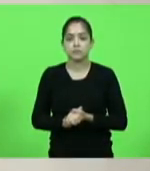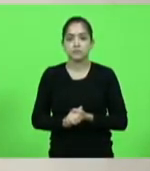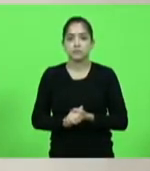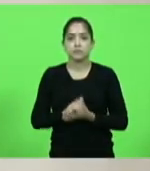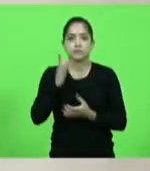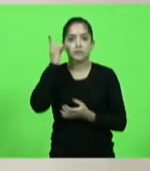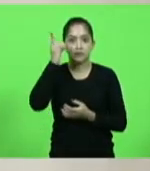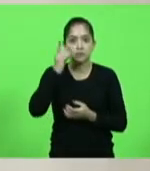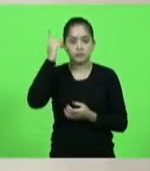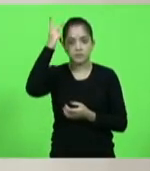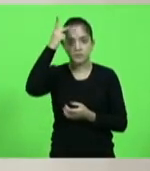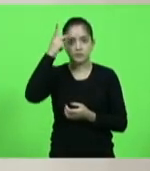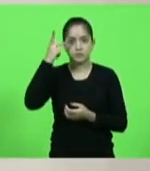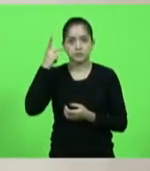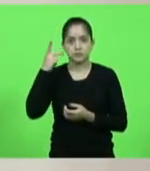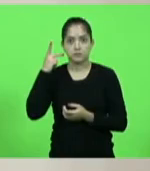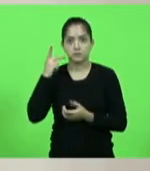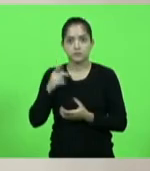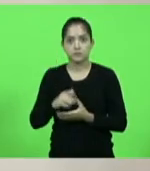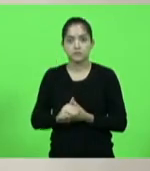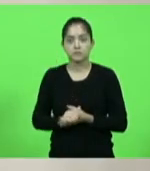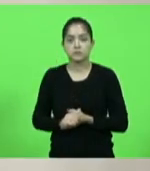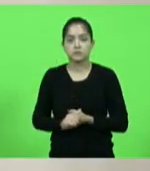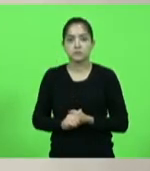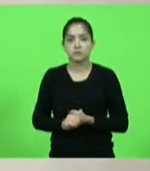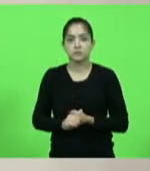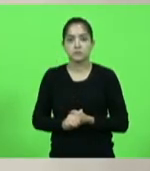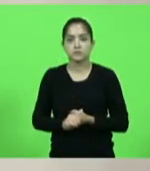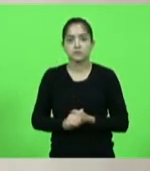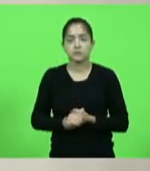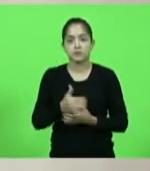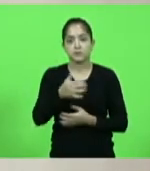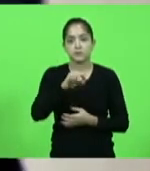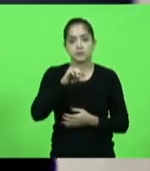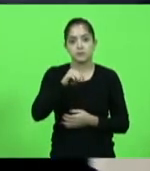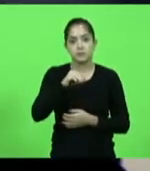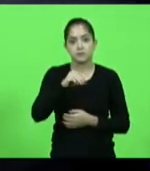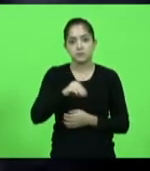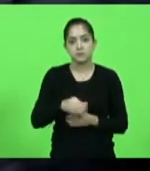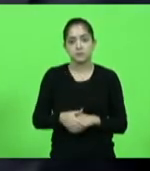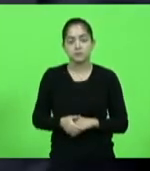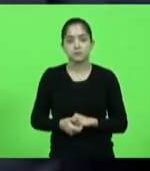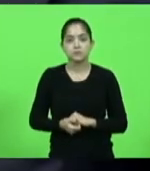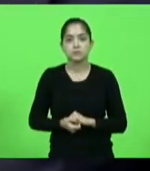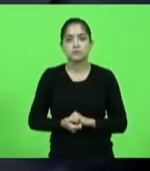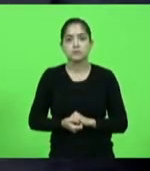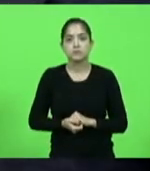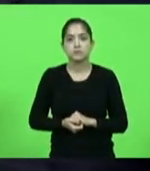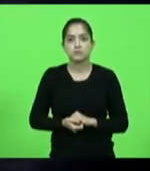Deputada Paulinha, esta sim, Vossa Excelência terá 10 minutos, deputada.